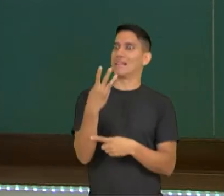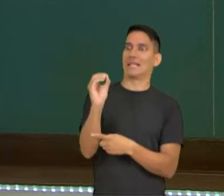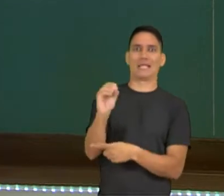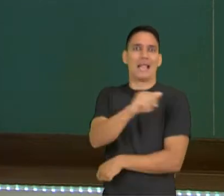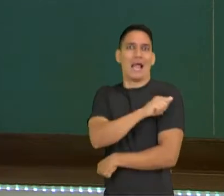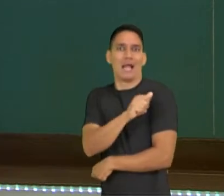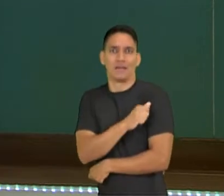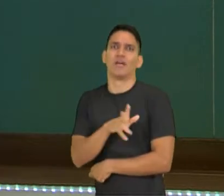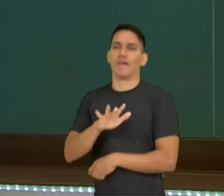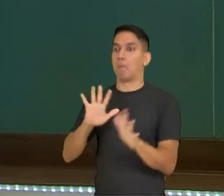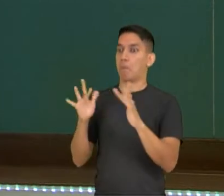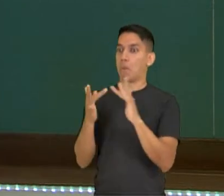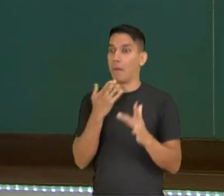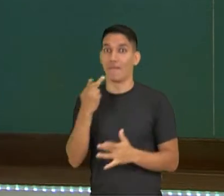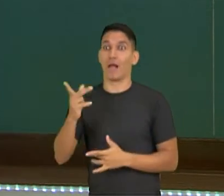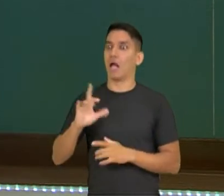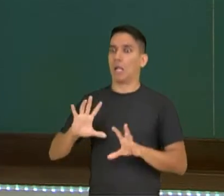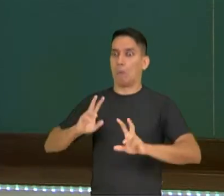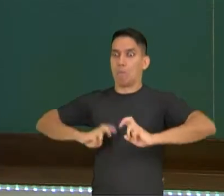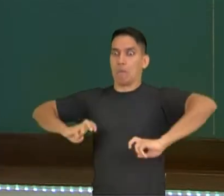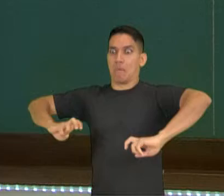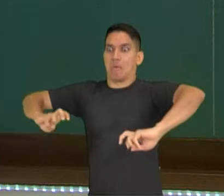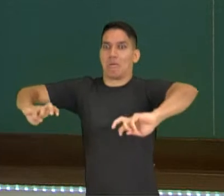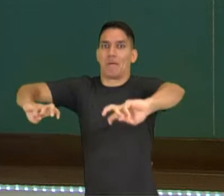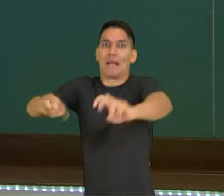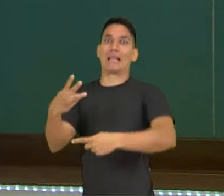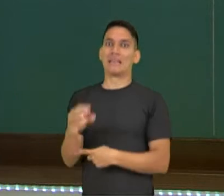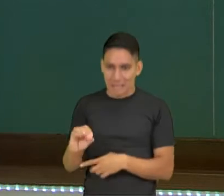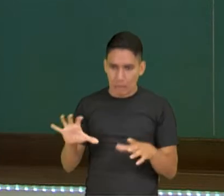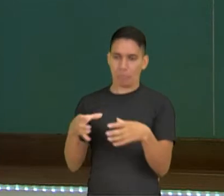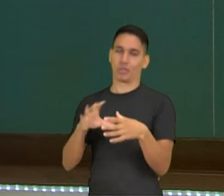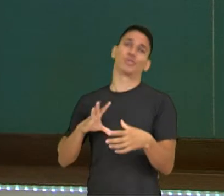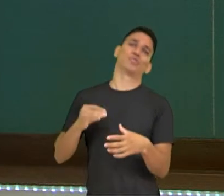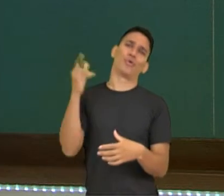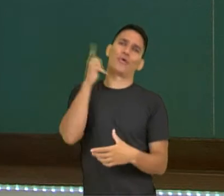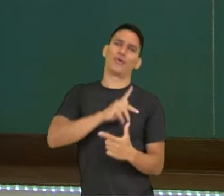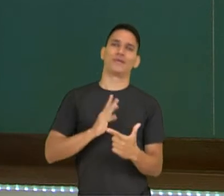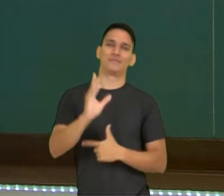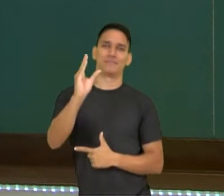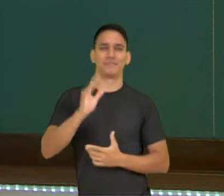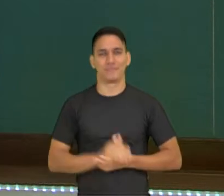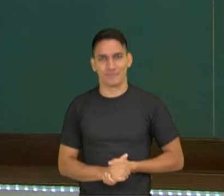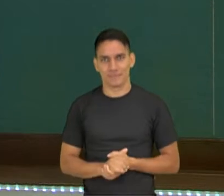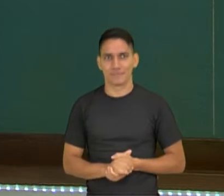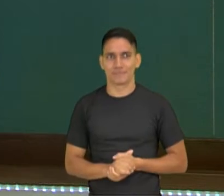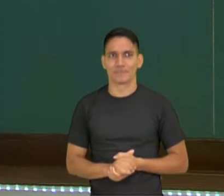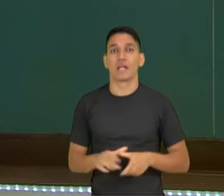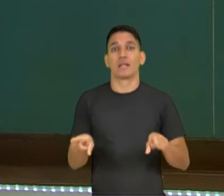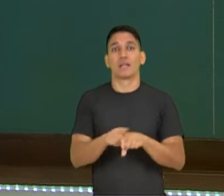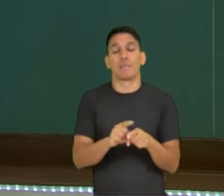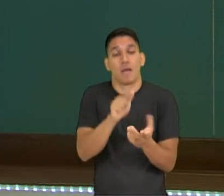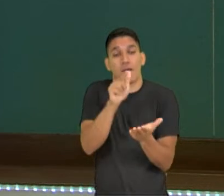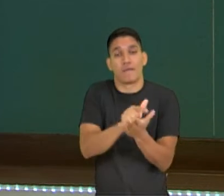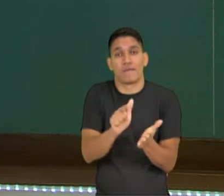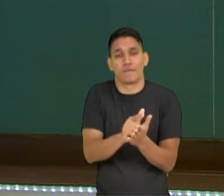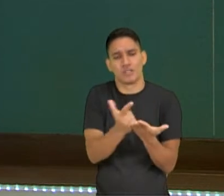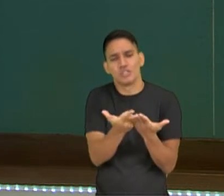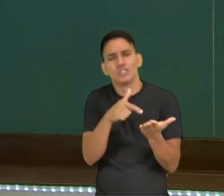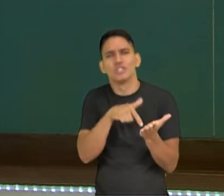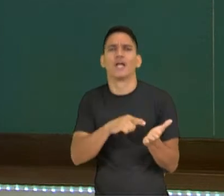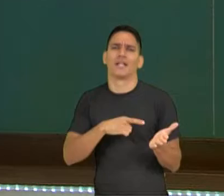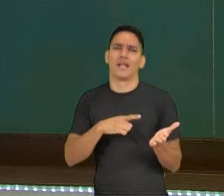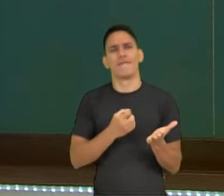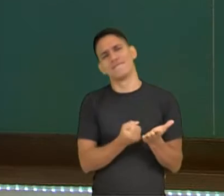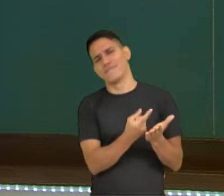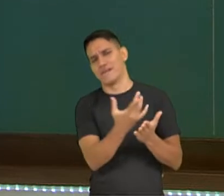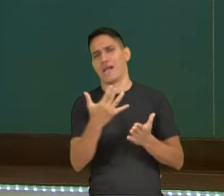já vai ter contado, ele vai falar 30, daí reúne todo mundo e todos ganham. É, folha de jornal, né? Tem várias atividades com folha